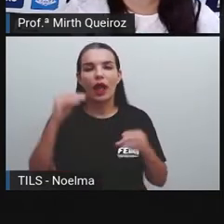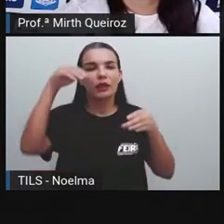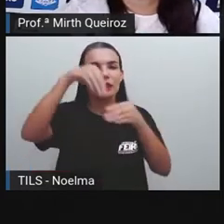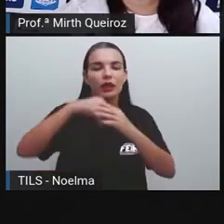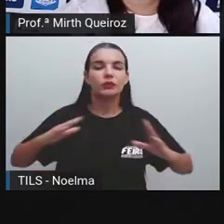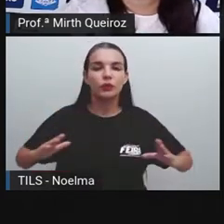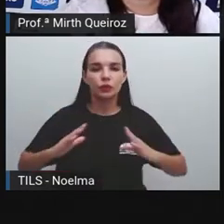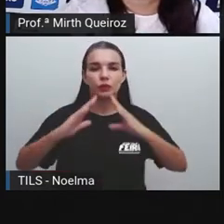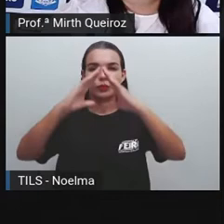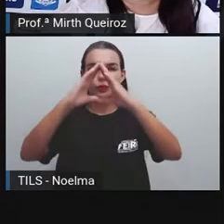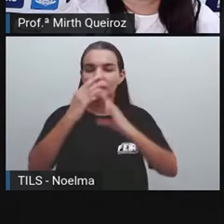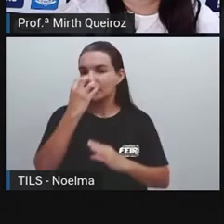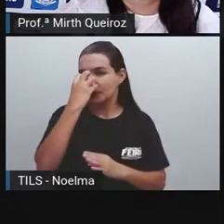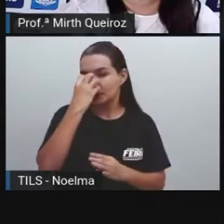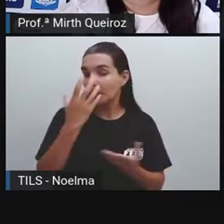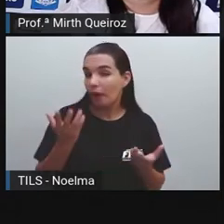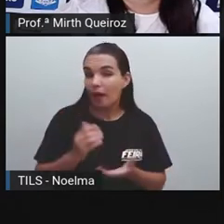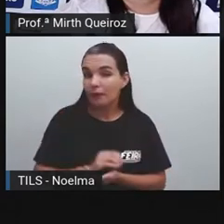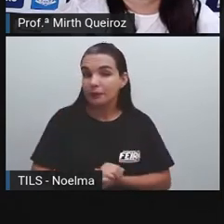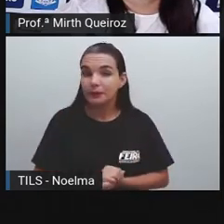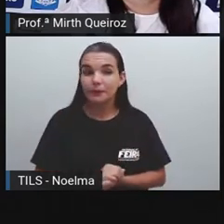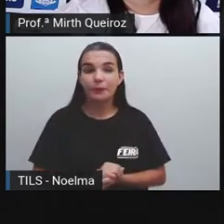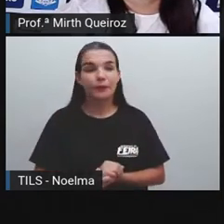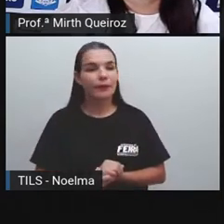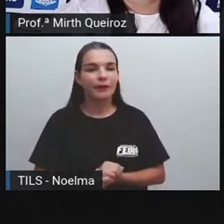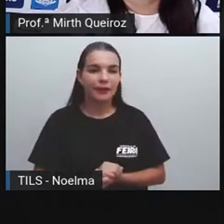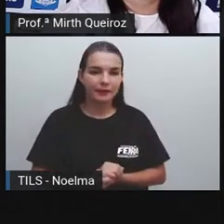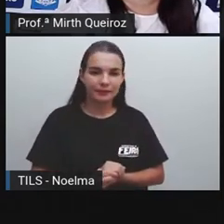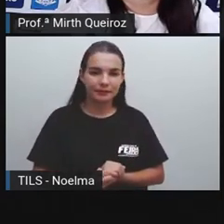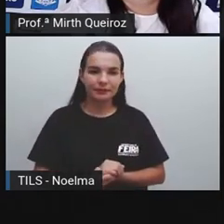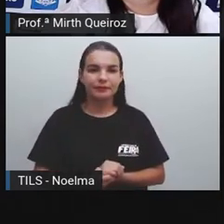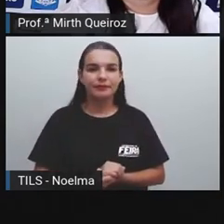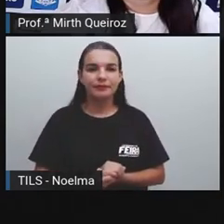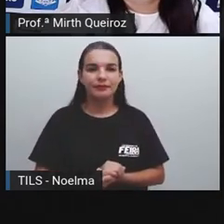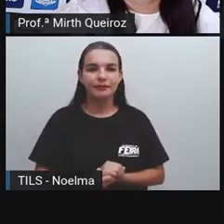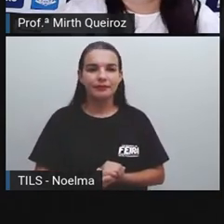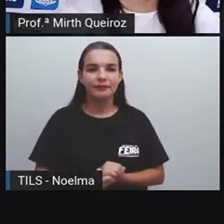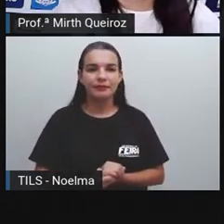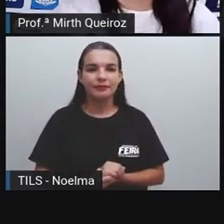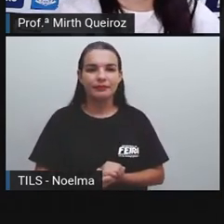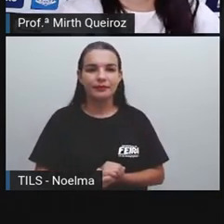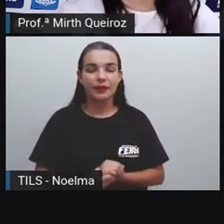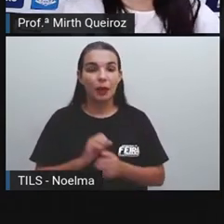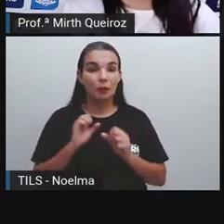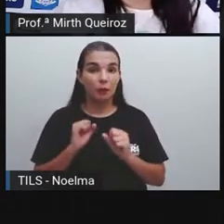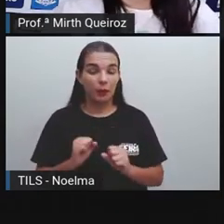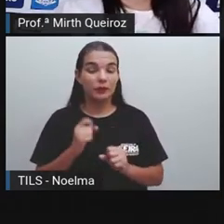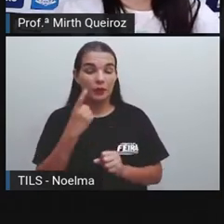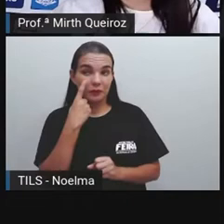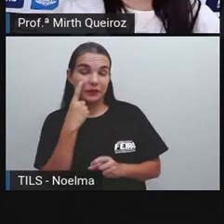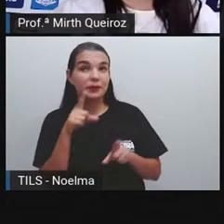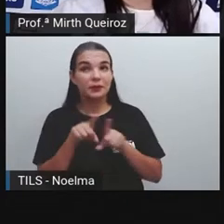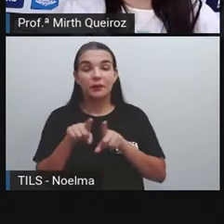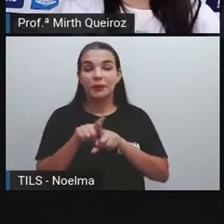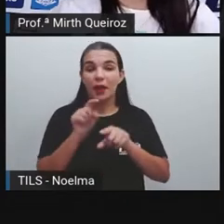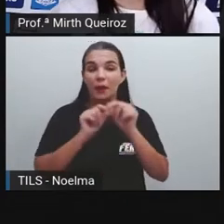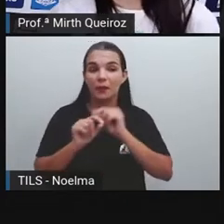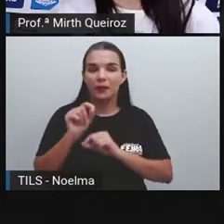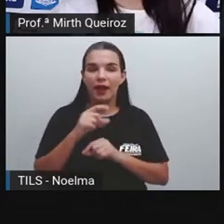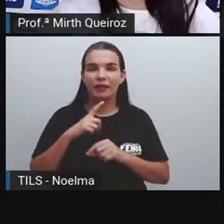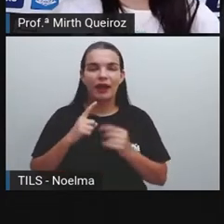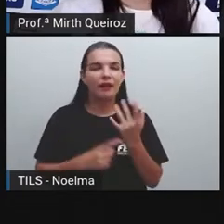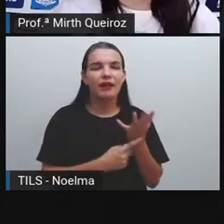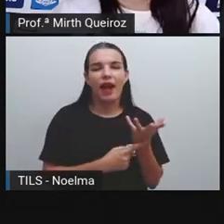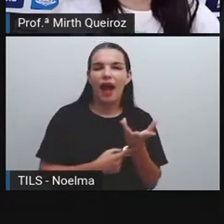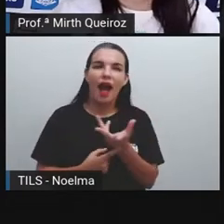no circo, né? Além desses palhaços, a gente encontra também outros tipos de artes